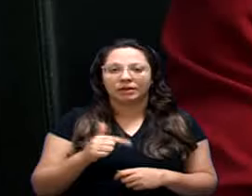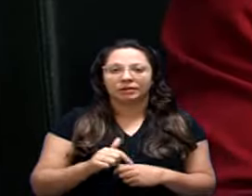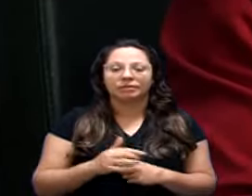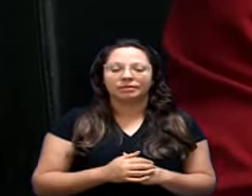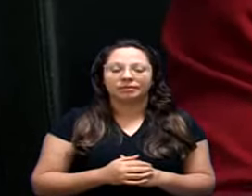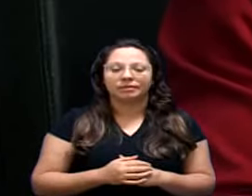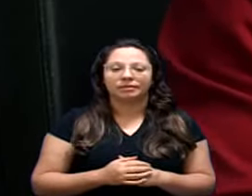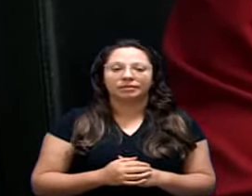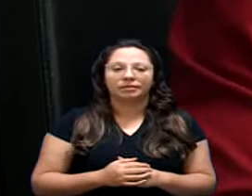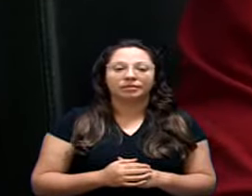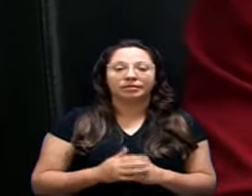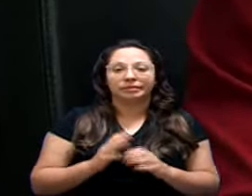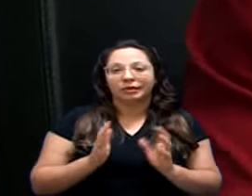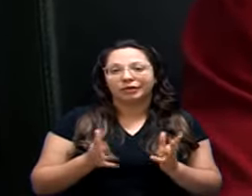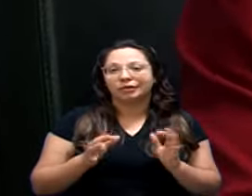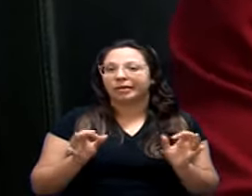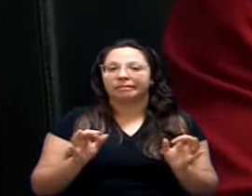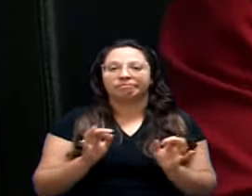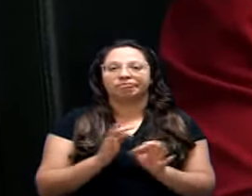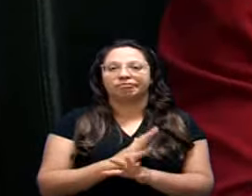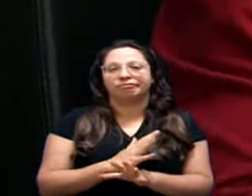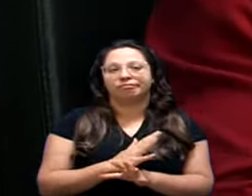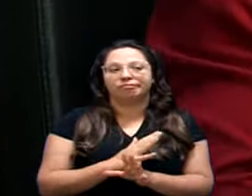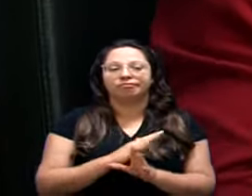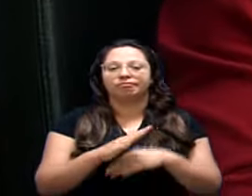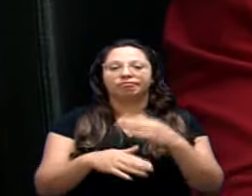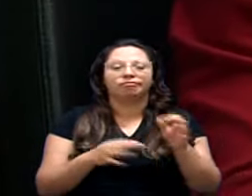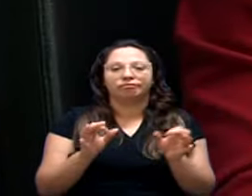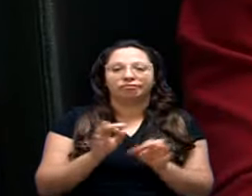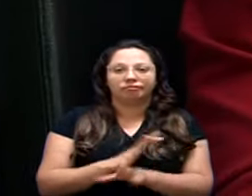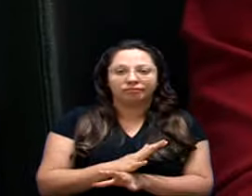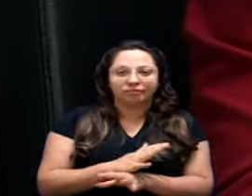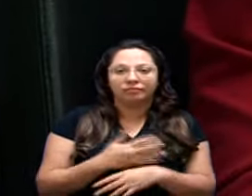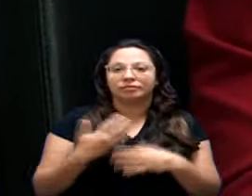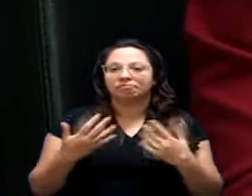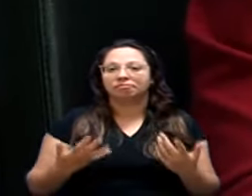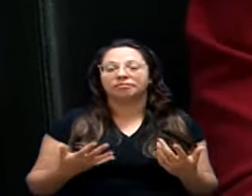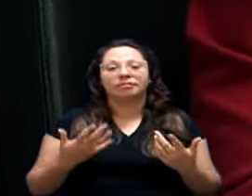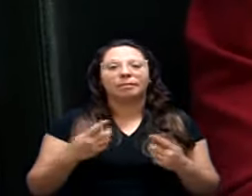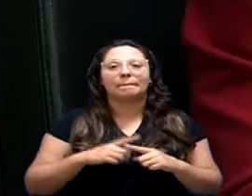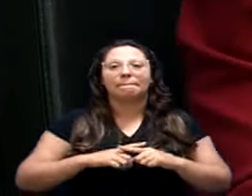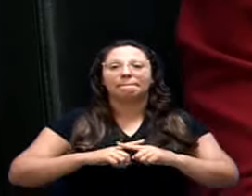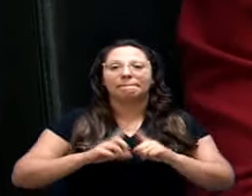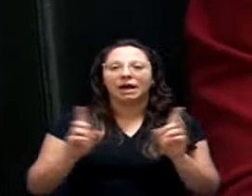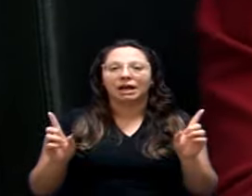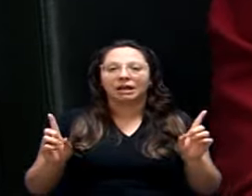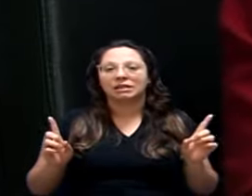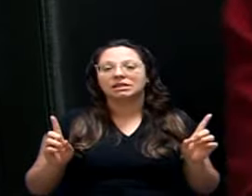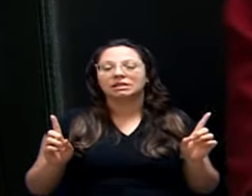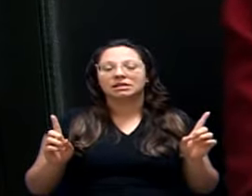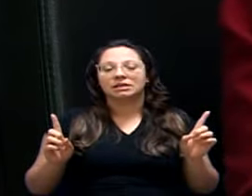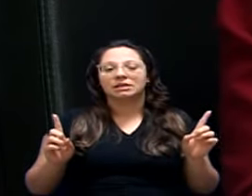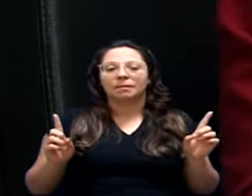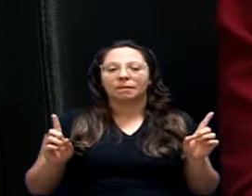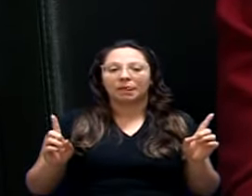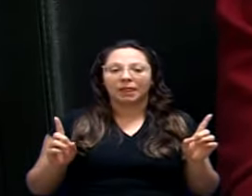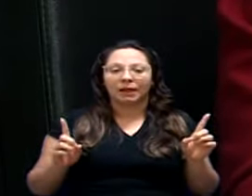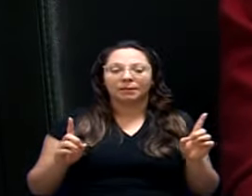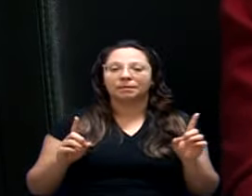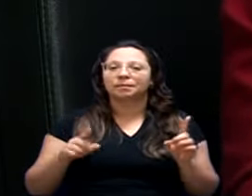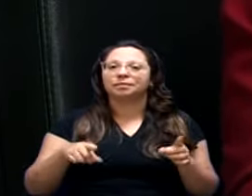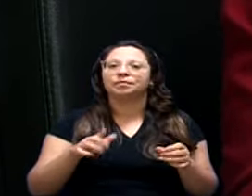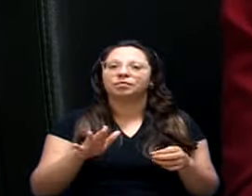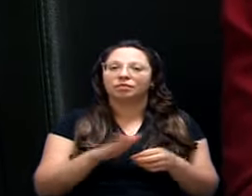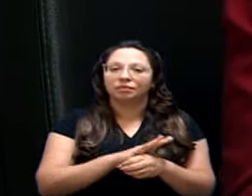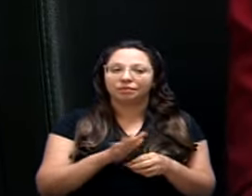tem consolidado e o que vai ser consolidado eh mas eh mas a a ocupação